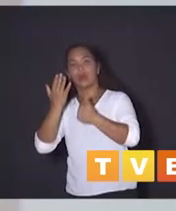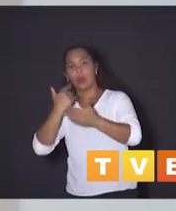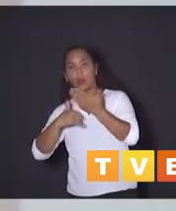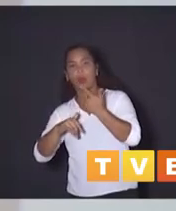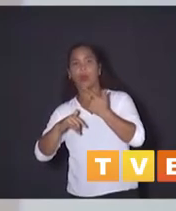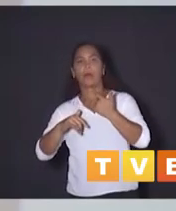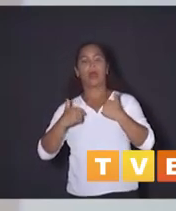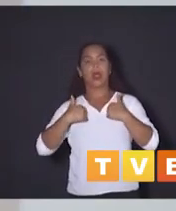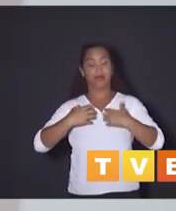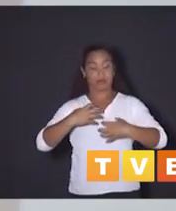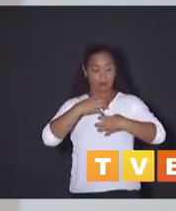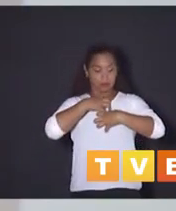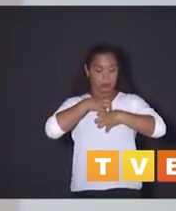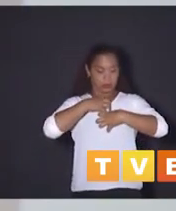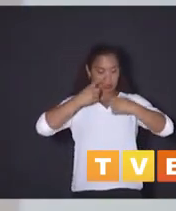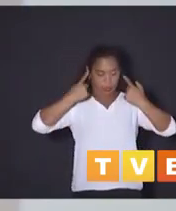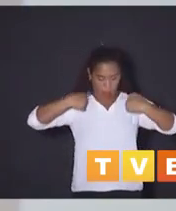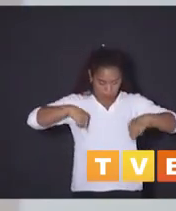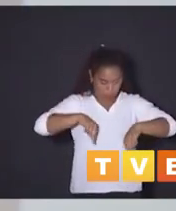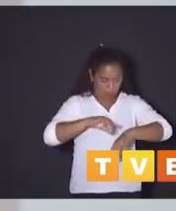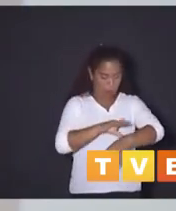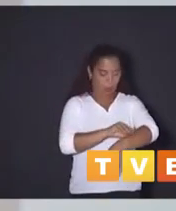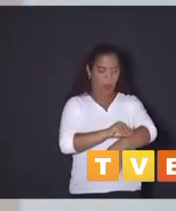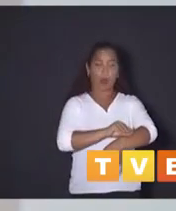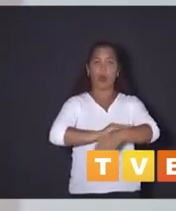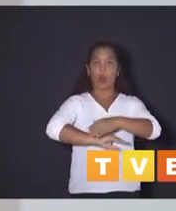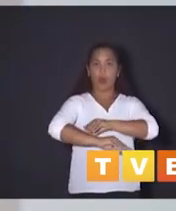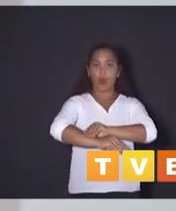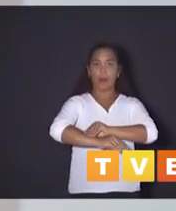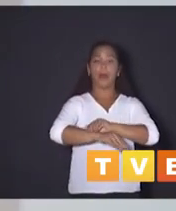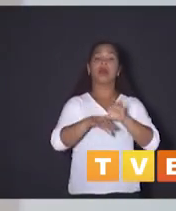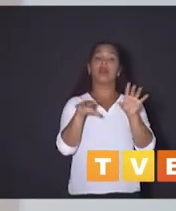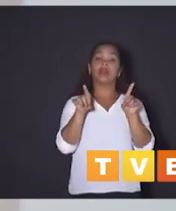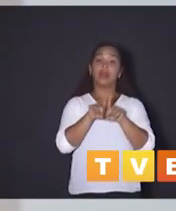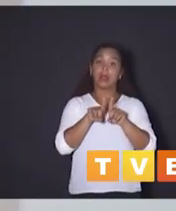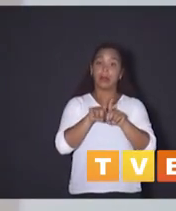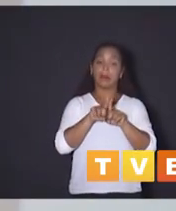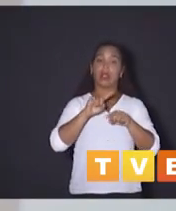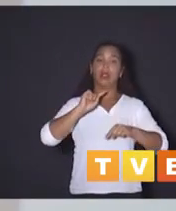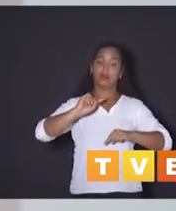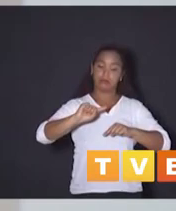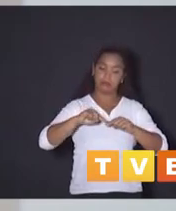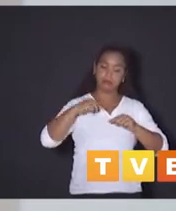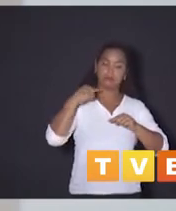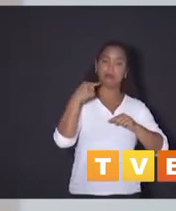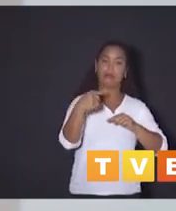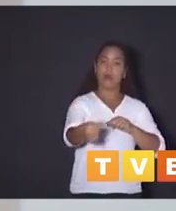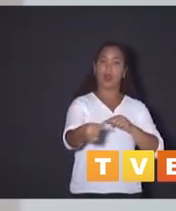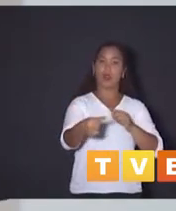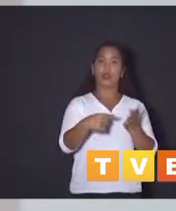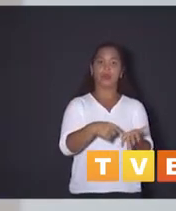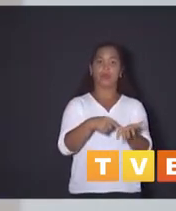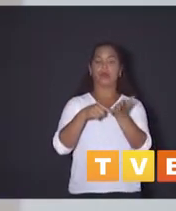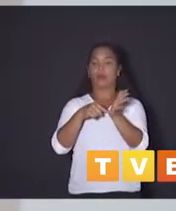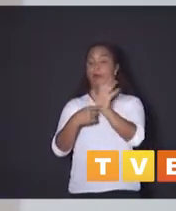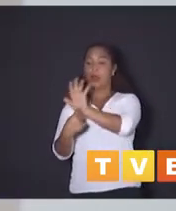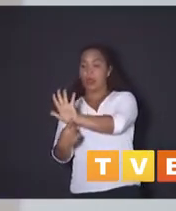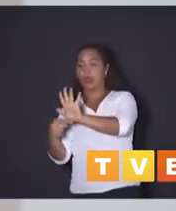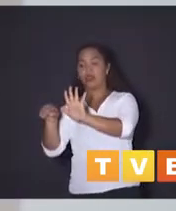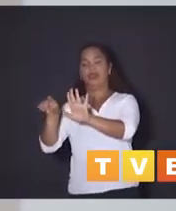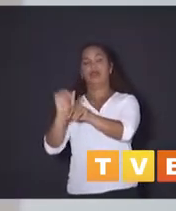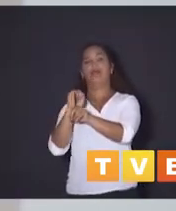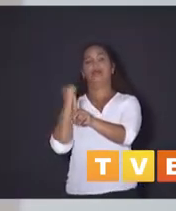de forma física e dança saúde mas ele traz consequências pra e determinações para a sociedade que a gente